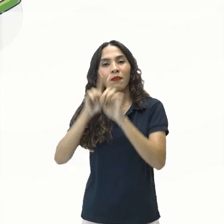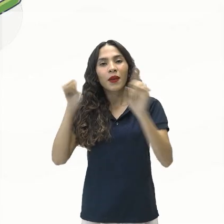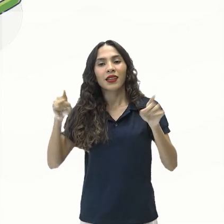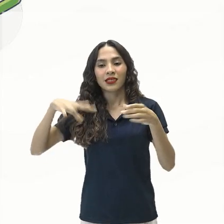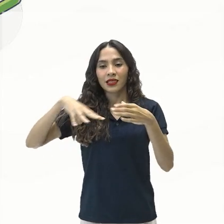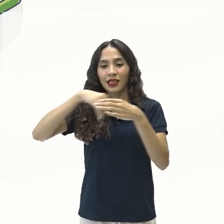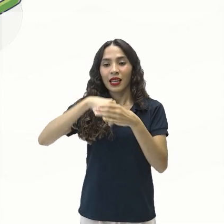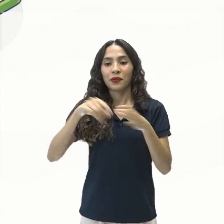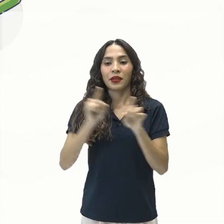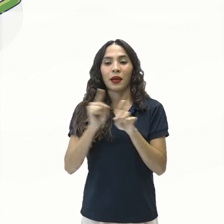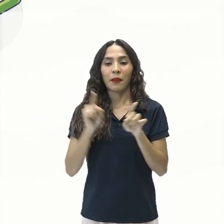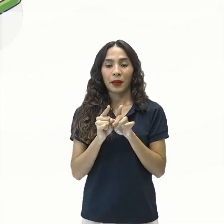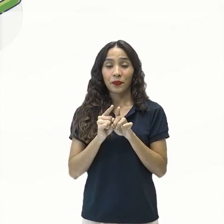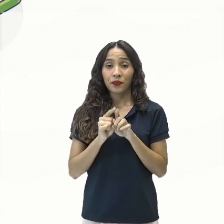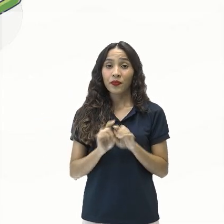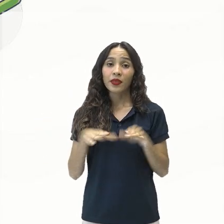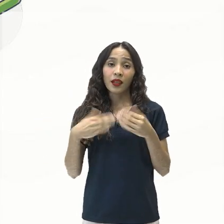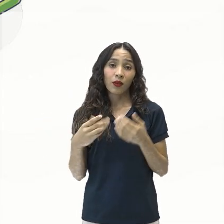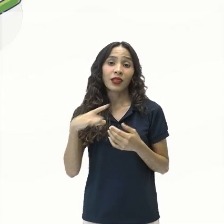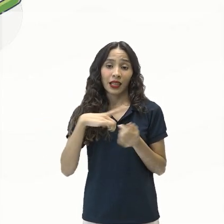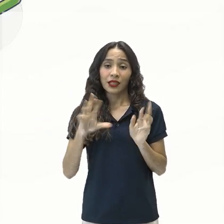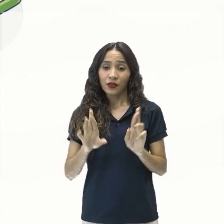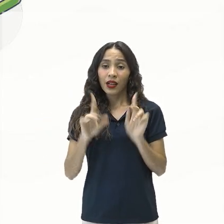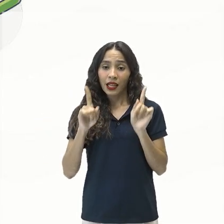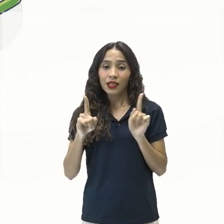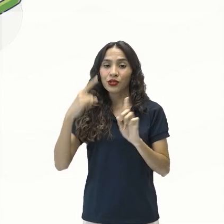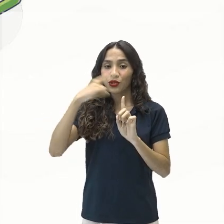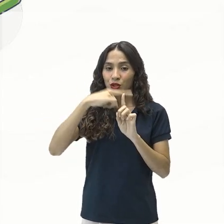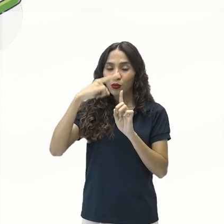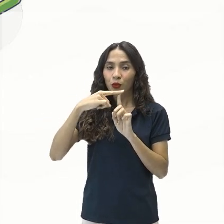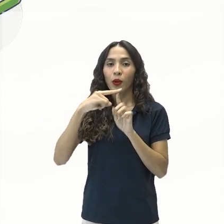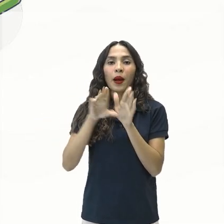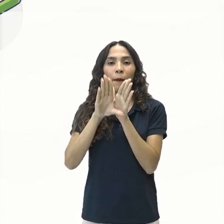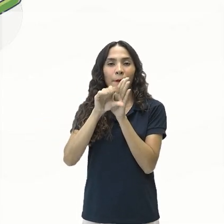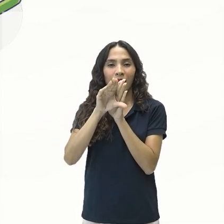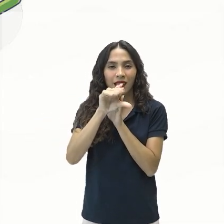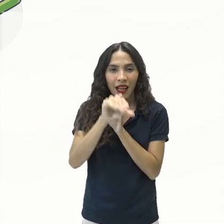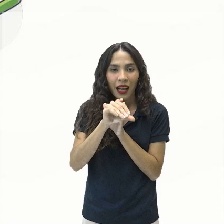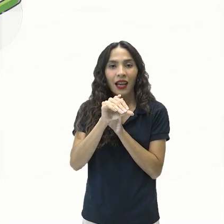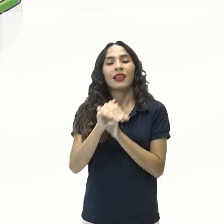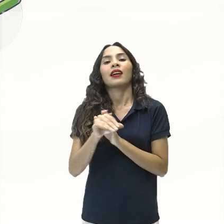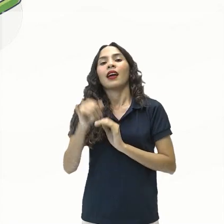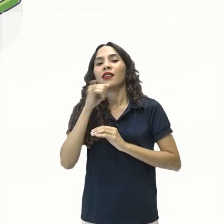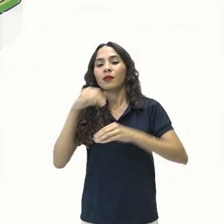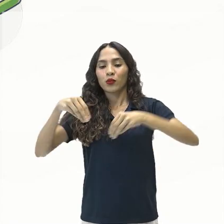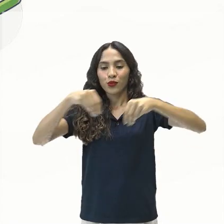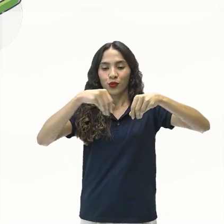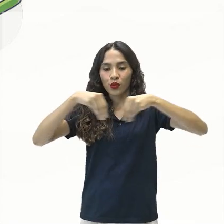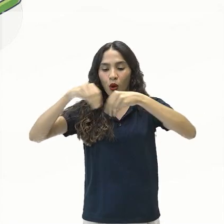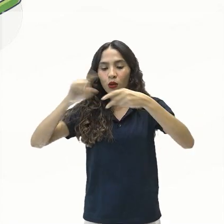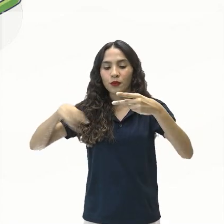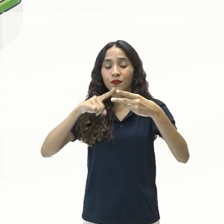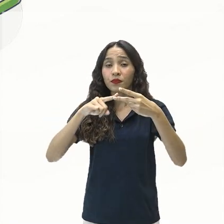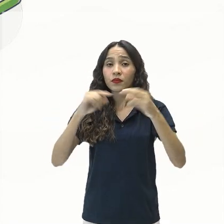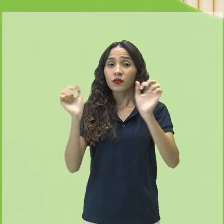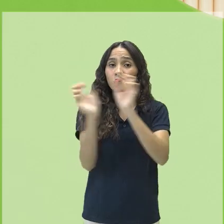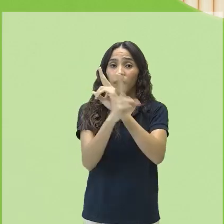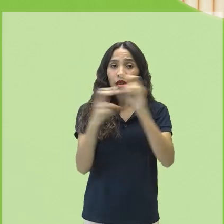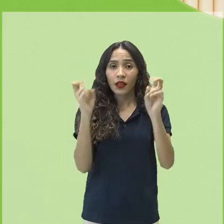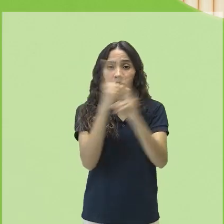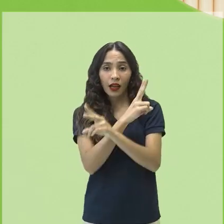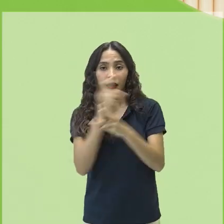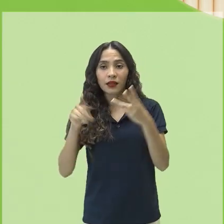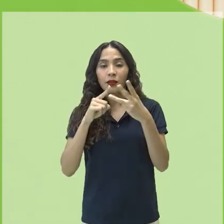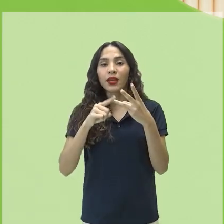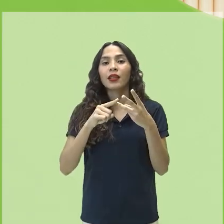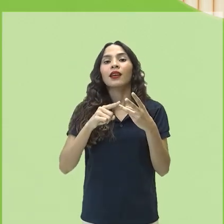parte ali do ambiente, né? Existem diferentes tipos de bactérias. Bactérias no solo, bactéria no ar, bactéria